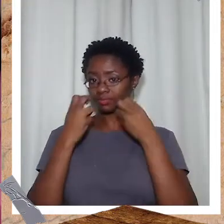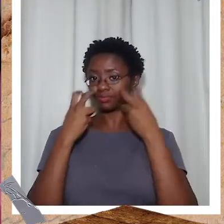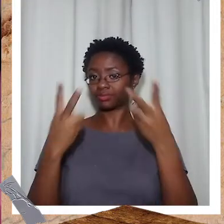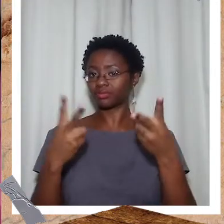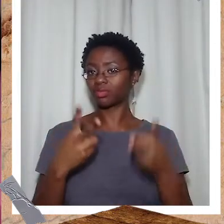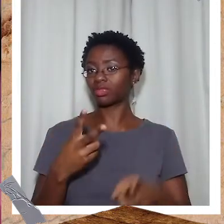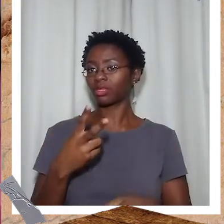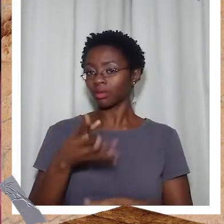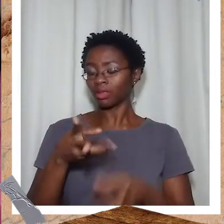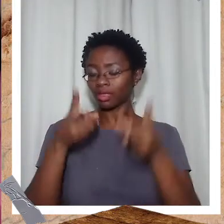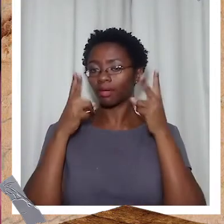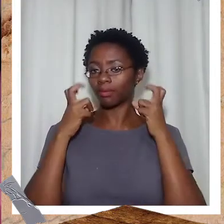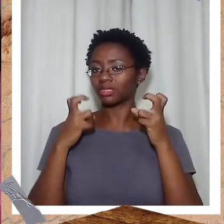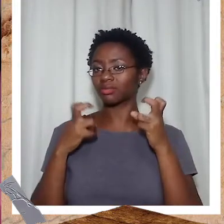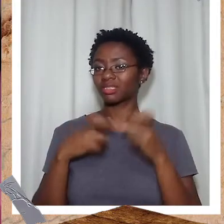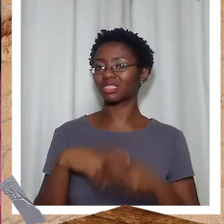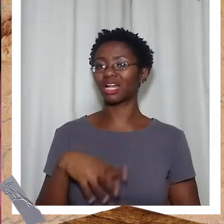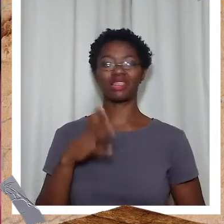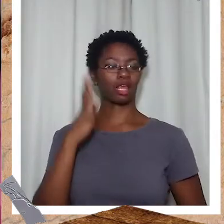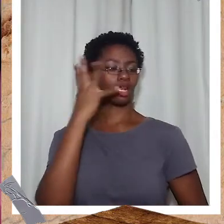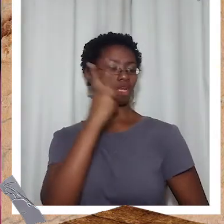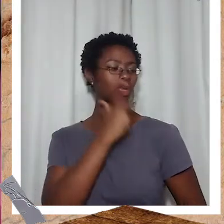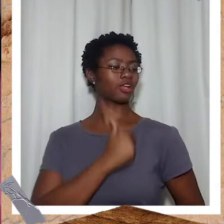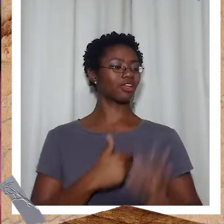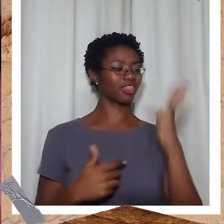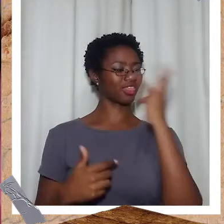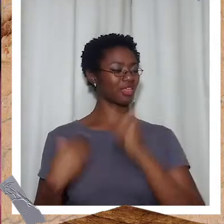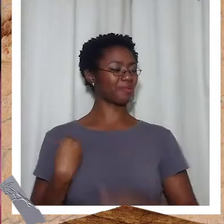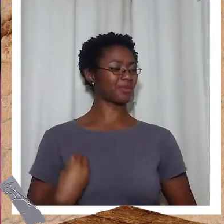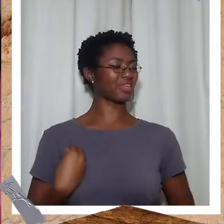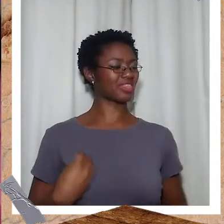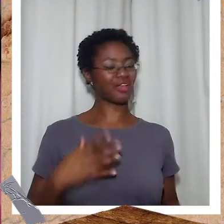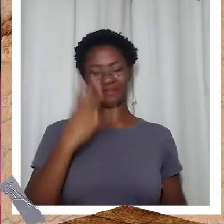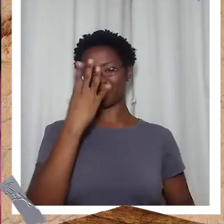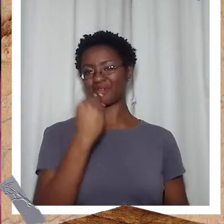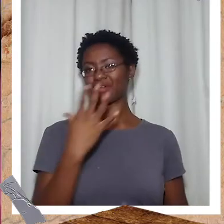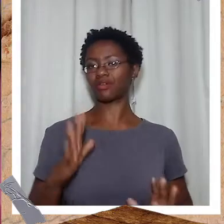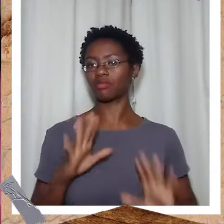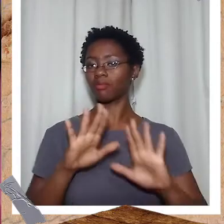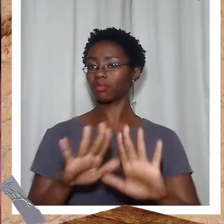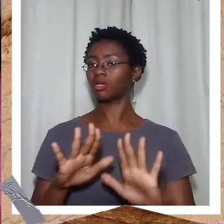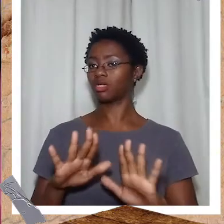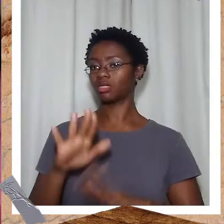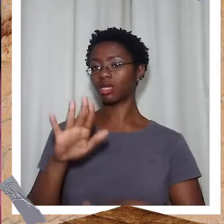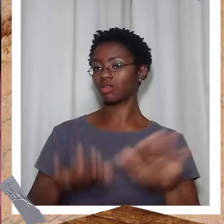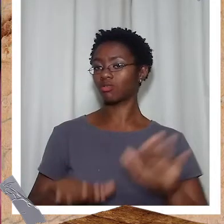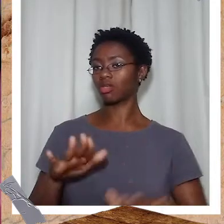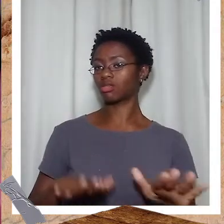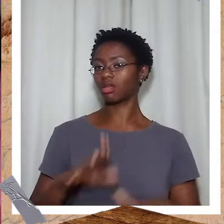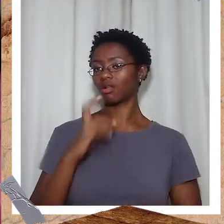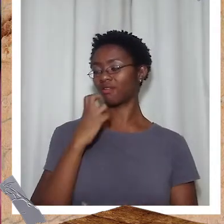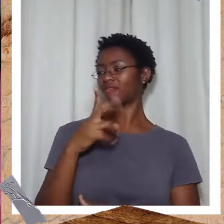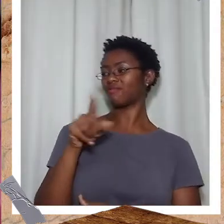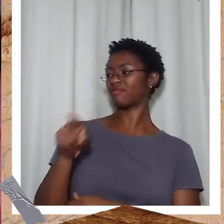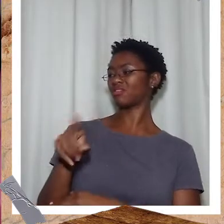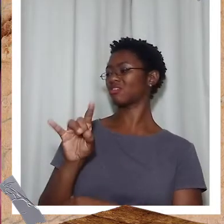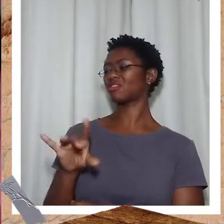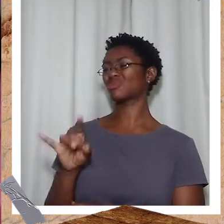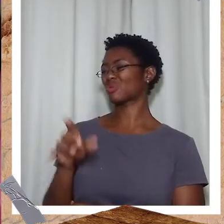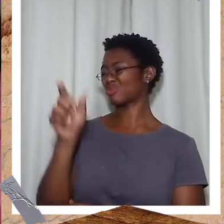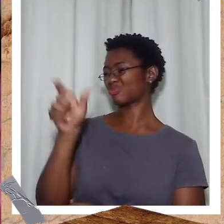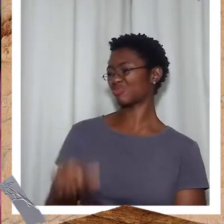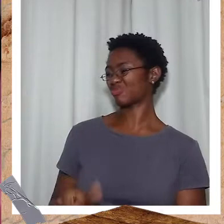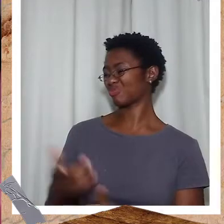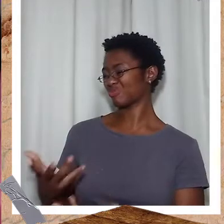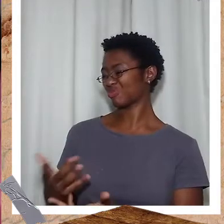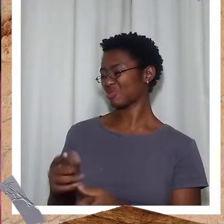dona de si, em alguns momentos que ela está muito plena e presente nas fotos, e em outros momentos que a gente sente que ela está interpretando aquela personagem ali. O melhor